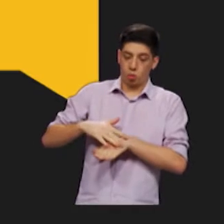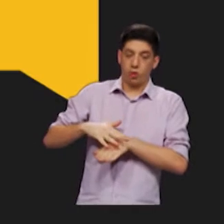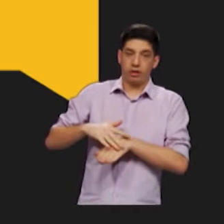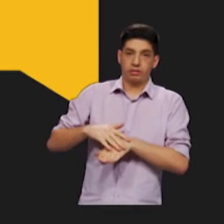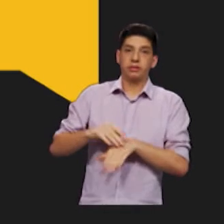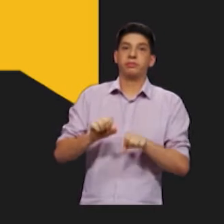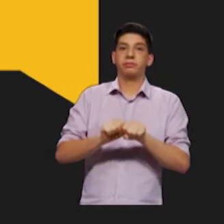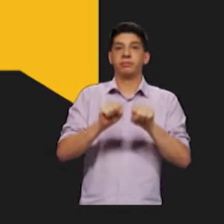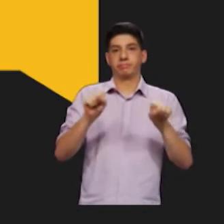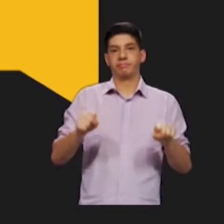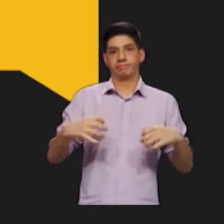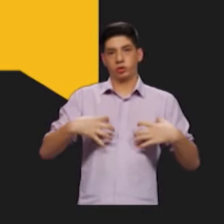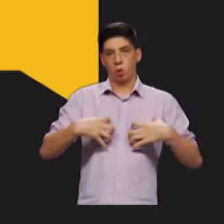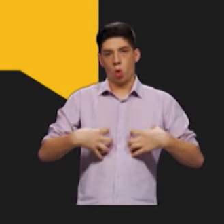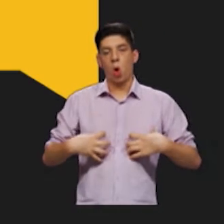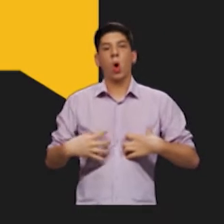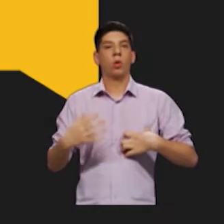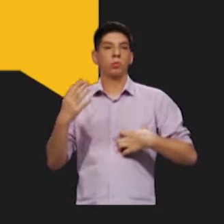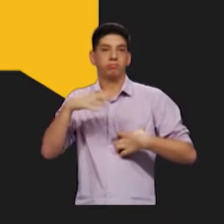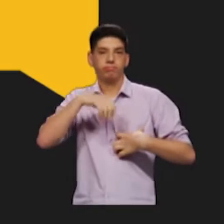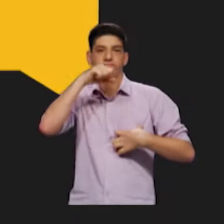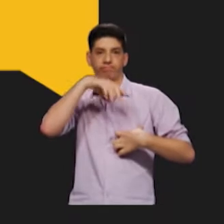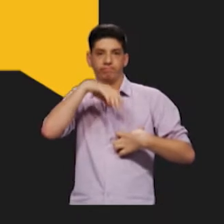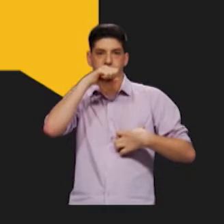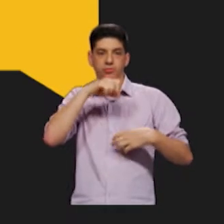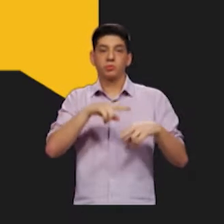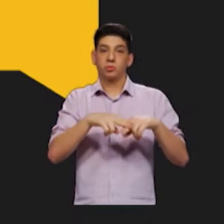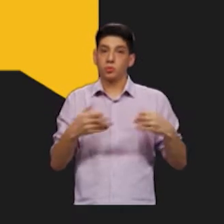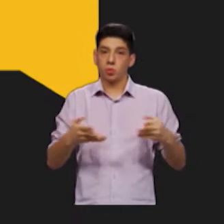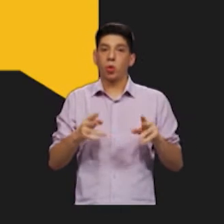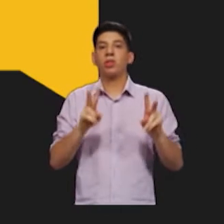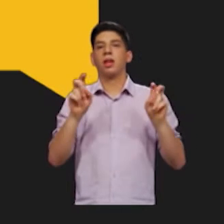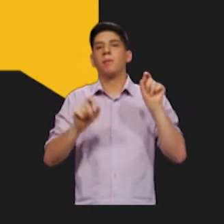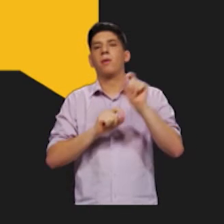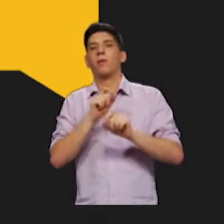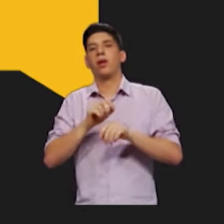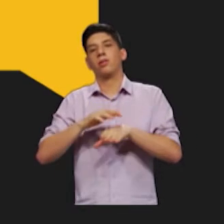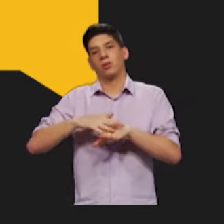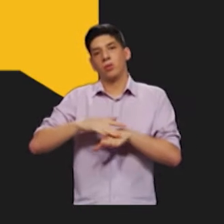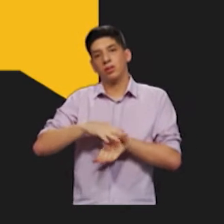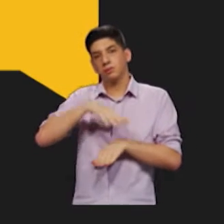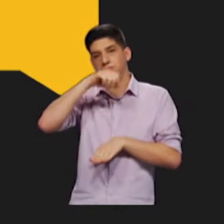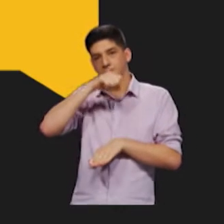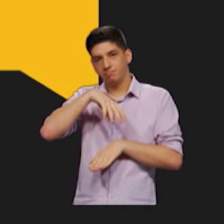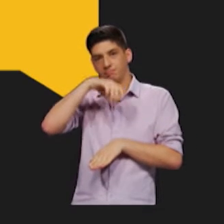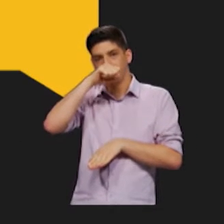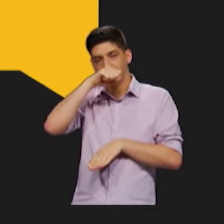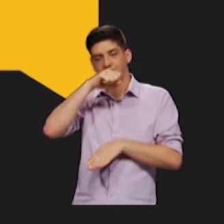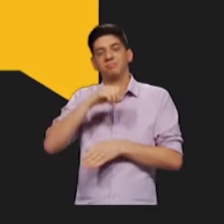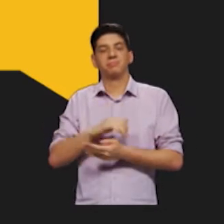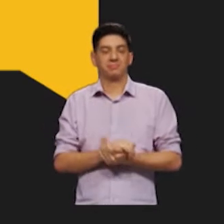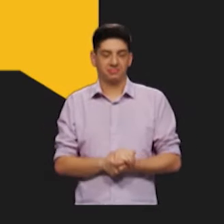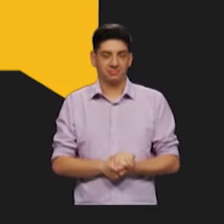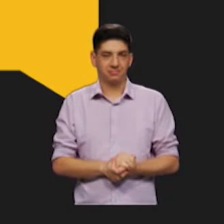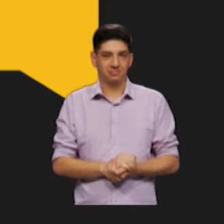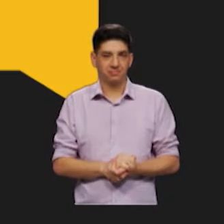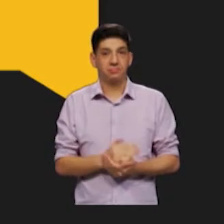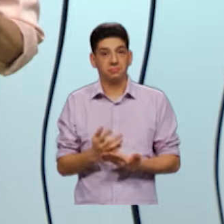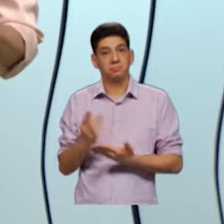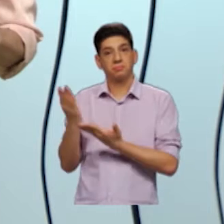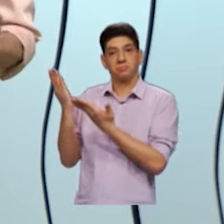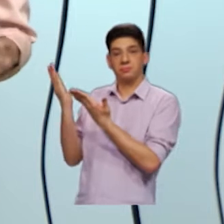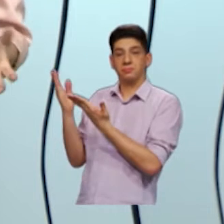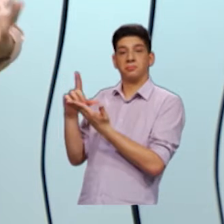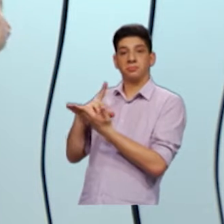respiratórios. Então é por isso que hoje o nosso assunto são doenças respiratórias. Vamos ver aqui. Existem